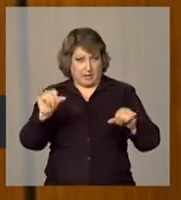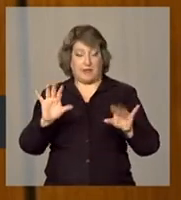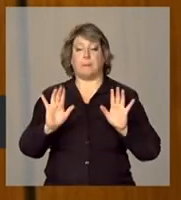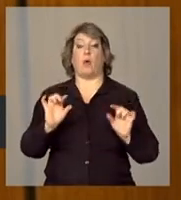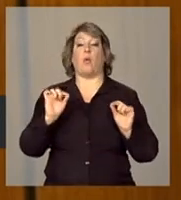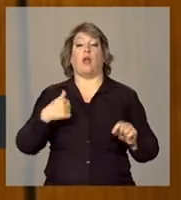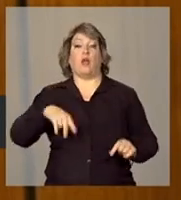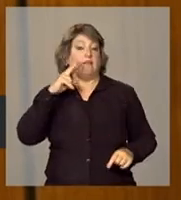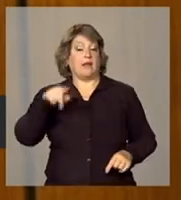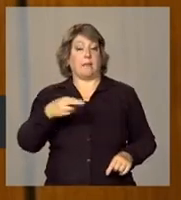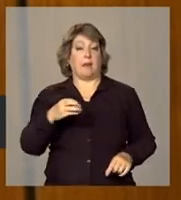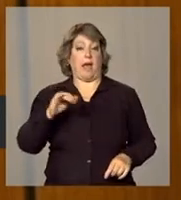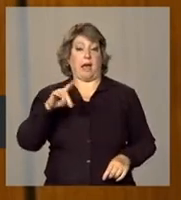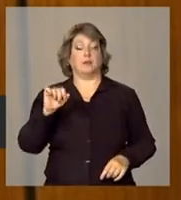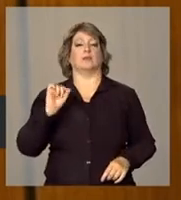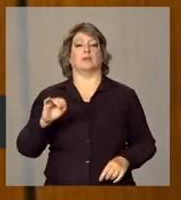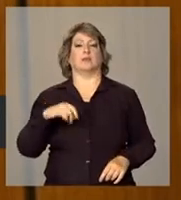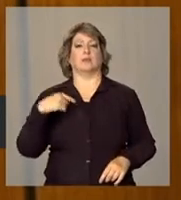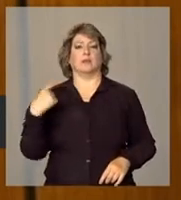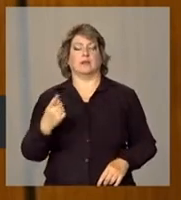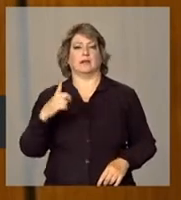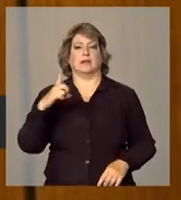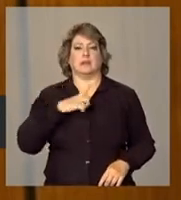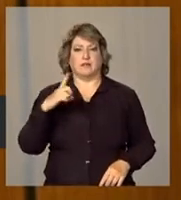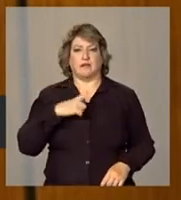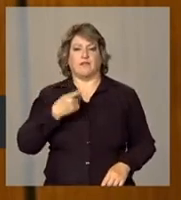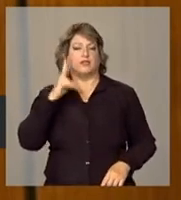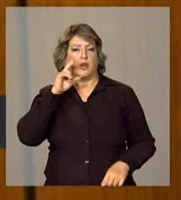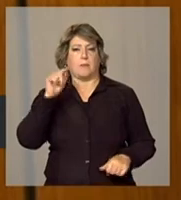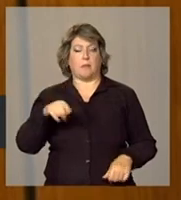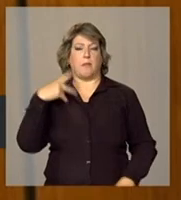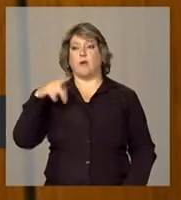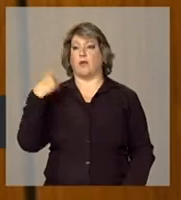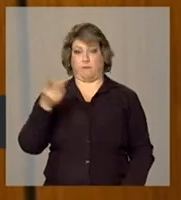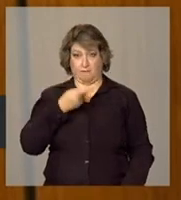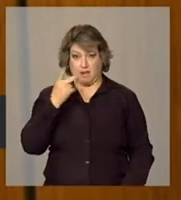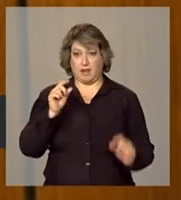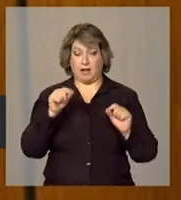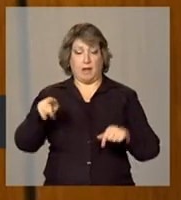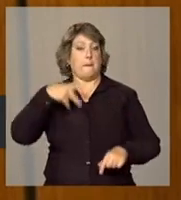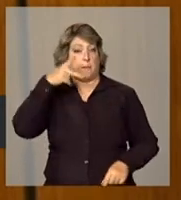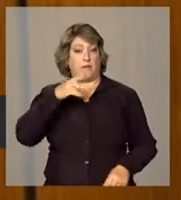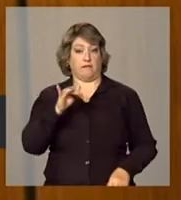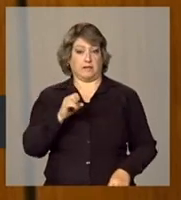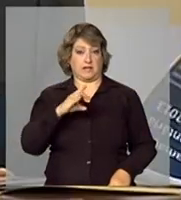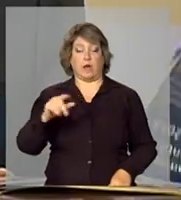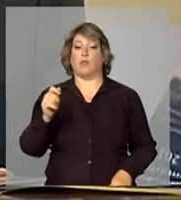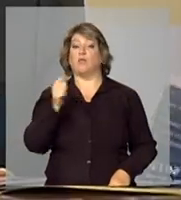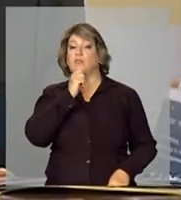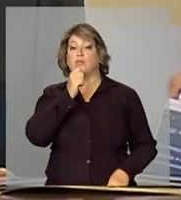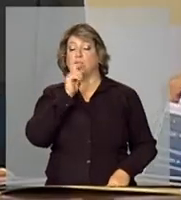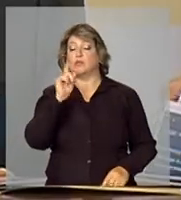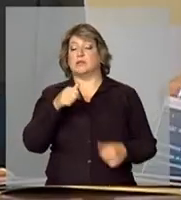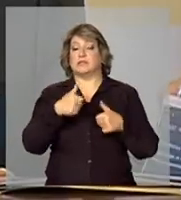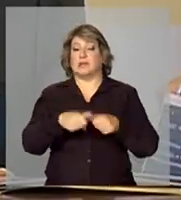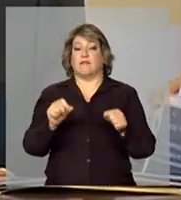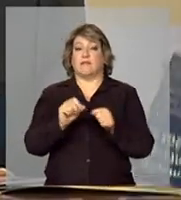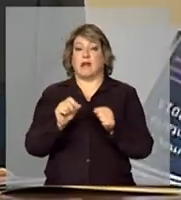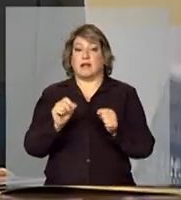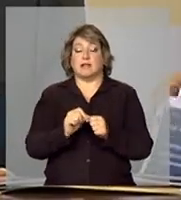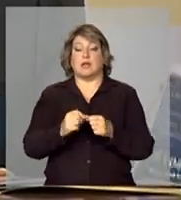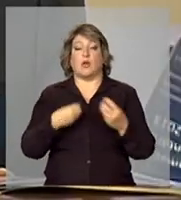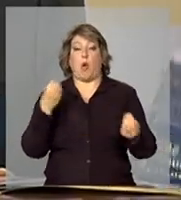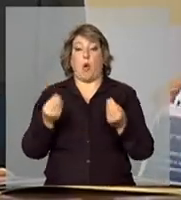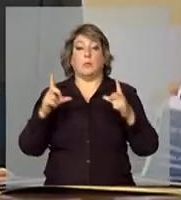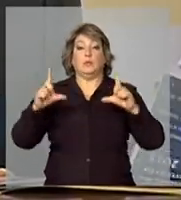parte do mercado é uma contestação dessa política dizendo que a política fiscal não tá dando a contribuição a redução dos juros